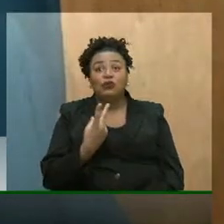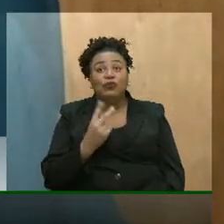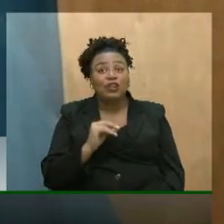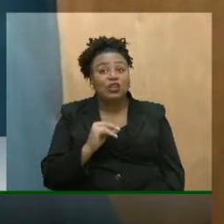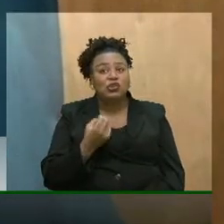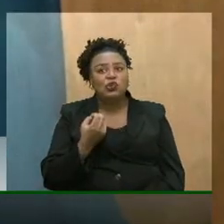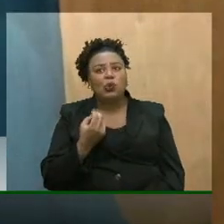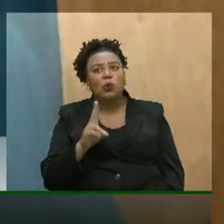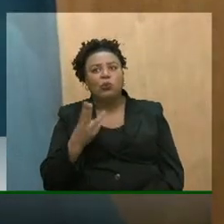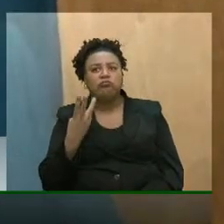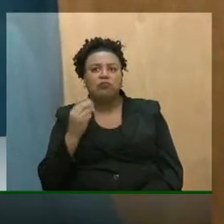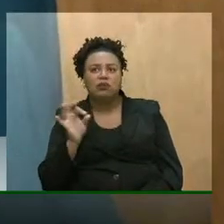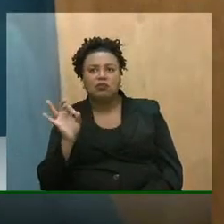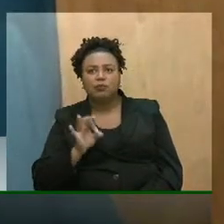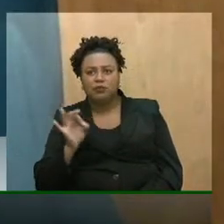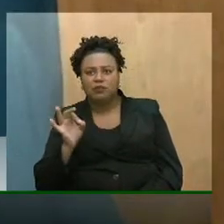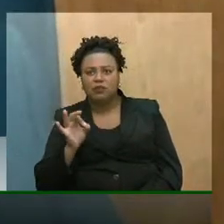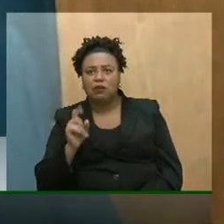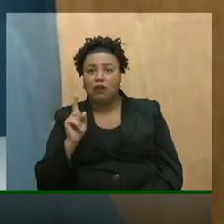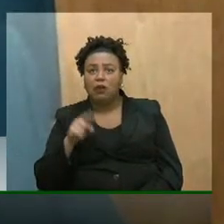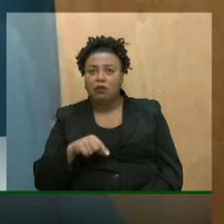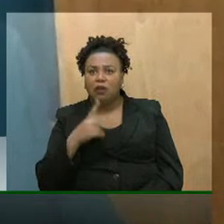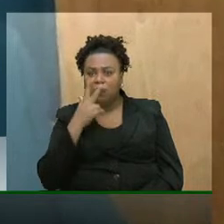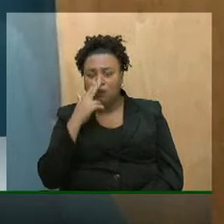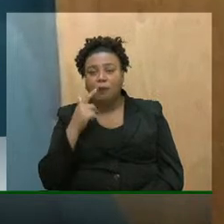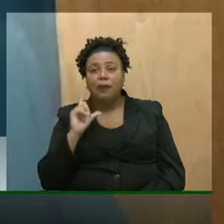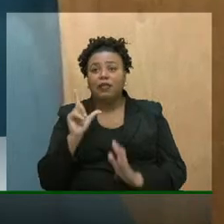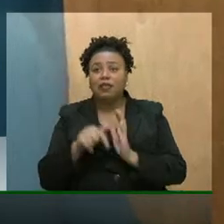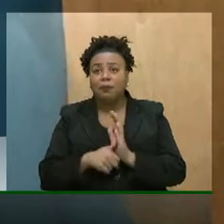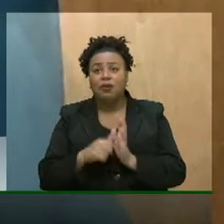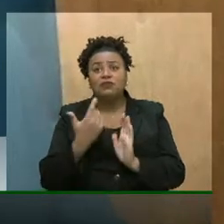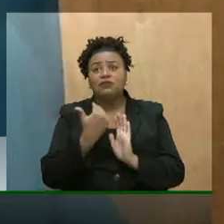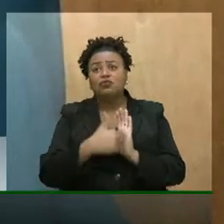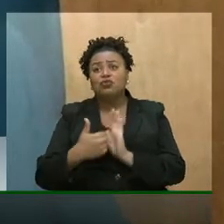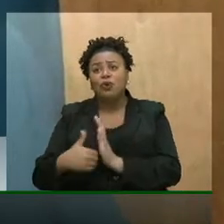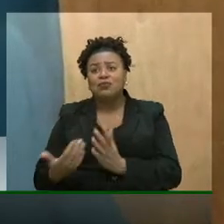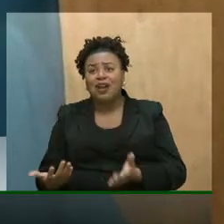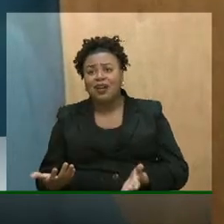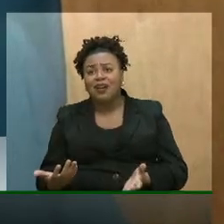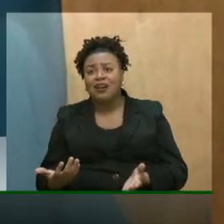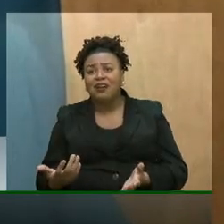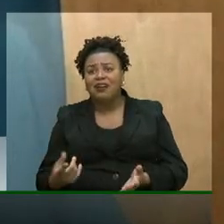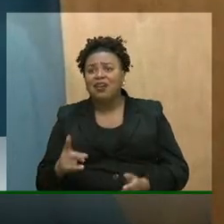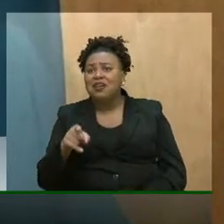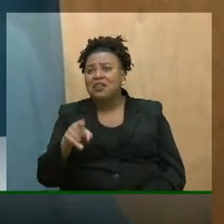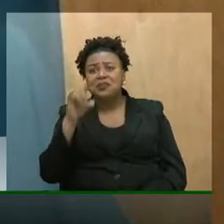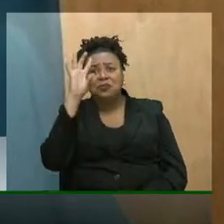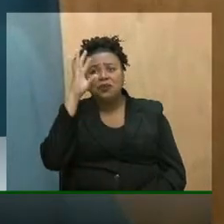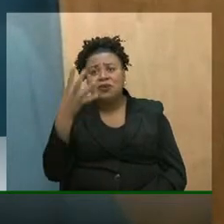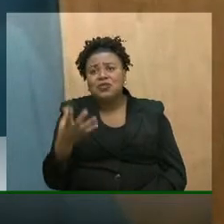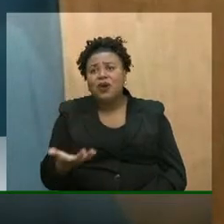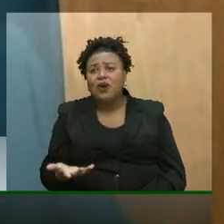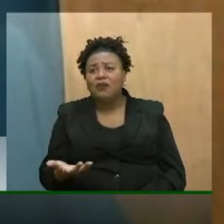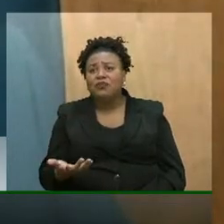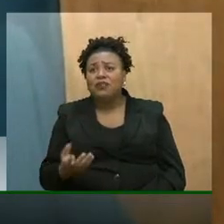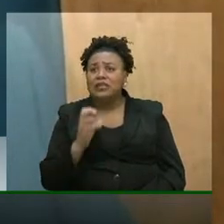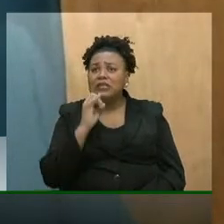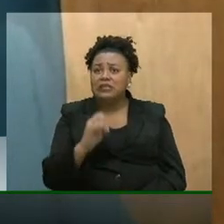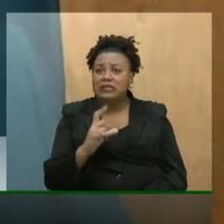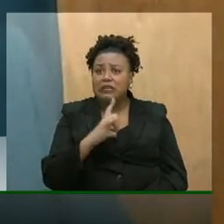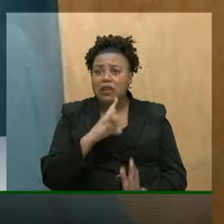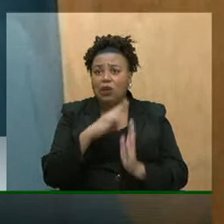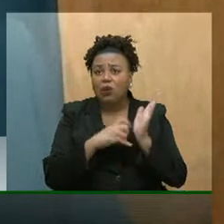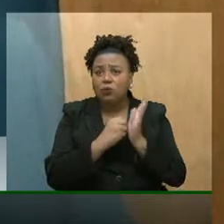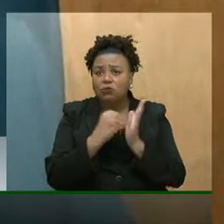20% ou 30%, que é emenda do deputado Brito, mas depois vão ser descontados. Isso não resolve. Se tem no